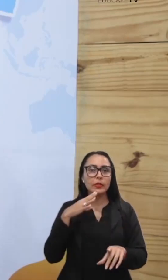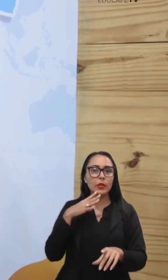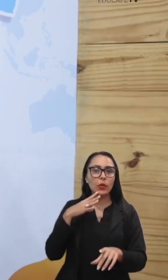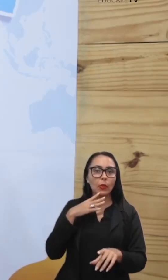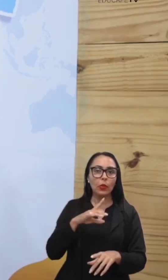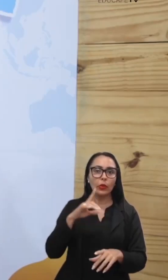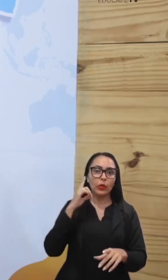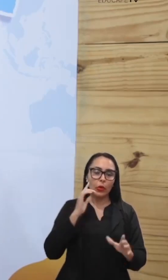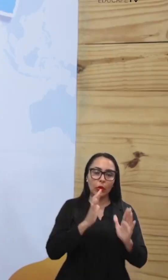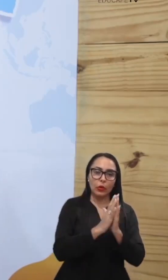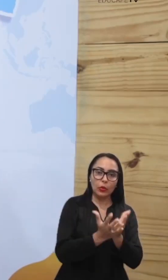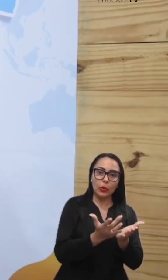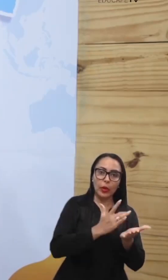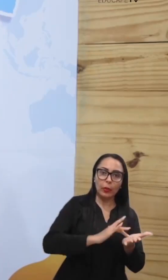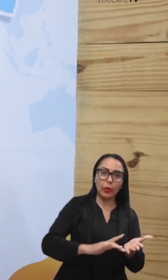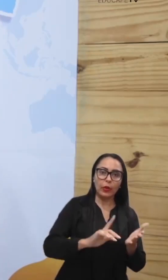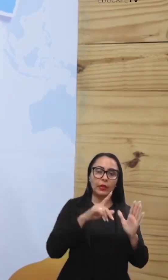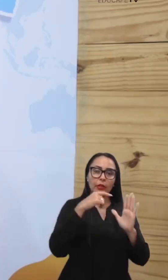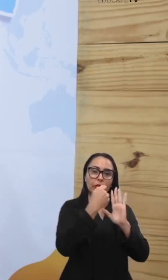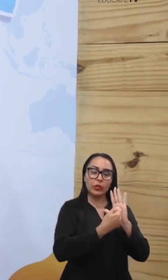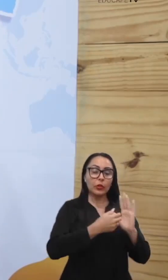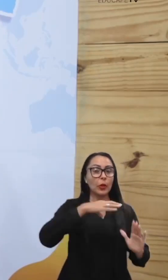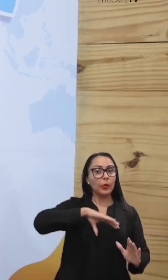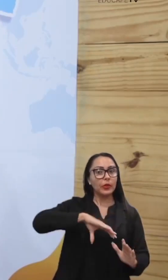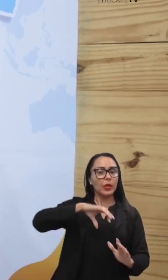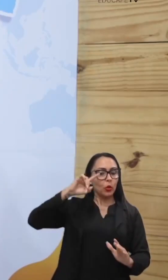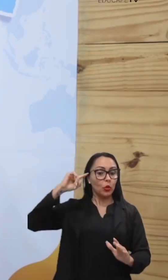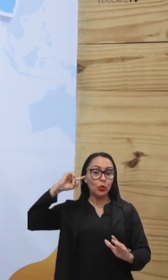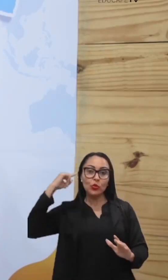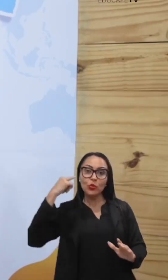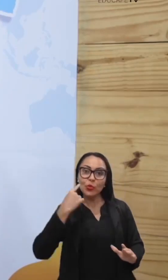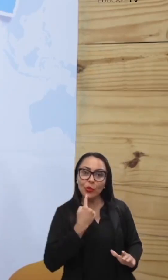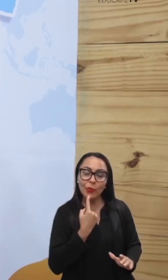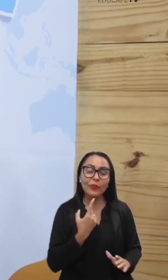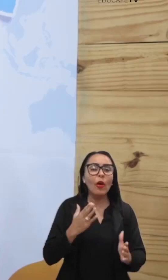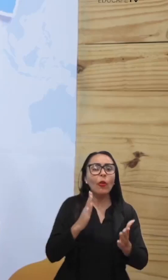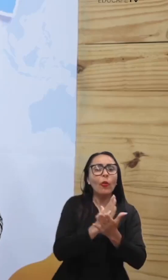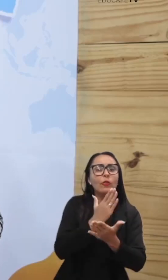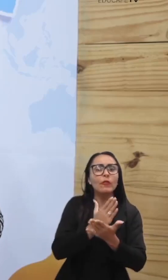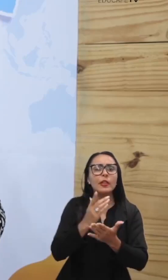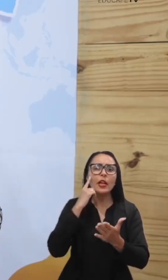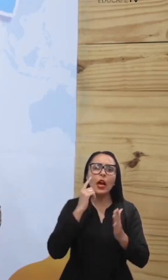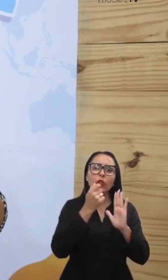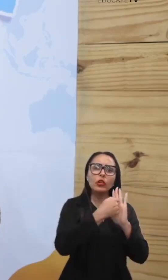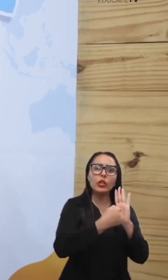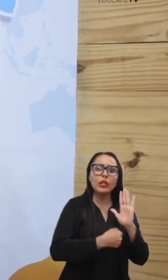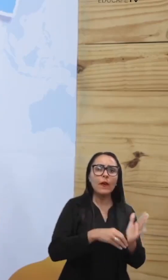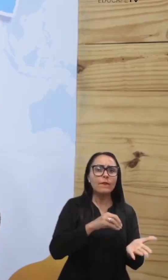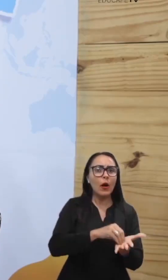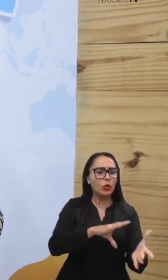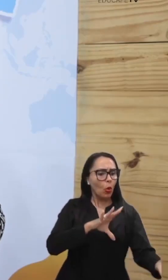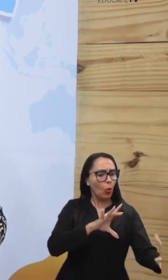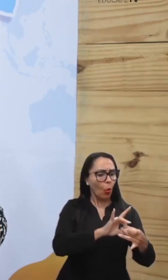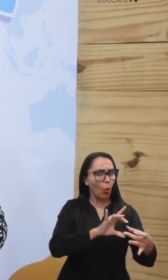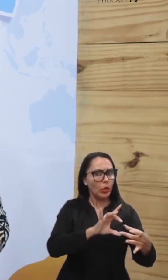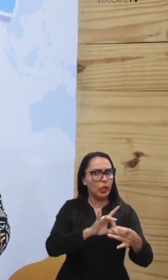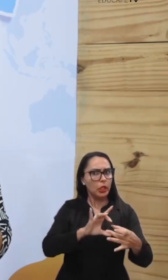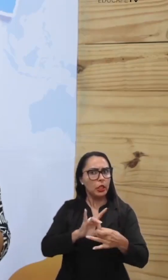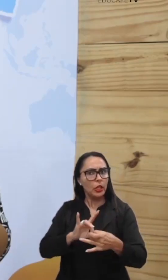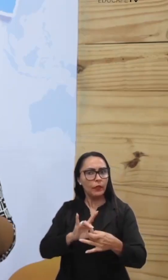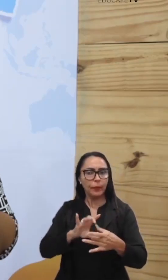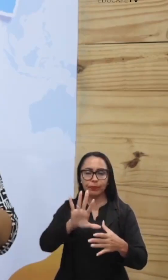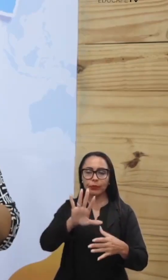no e-book da escrita da língua portuguesa dos surdos. Muitas vezes a escrita falta assim os conectivos da língua portuguesa.